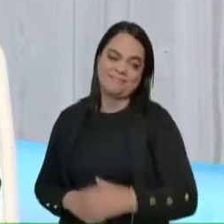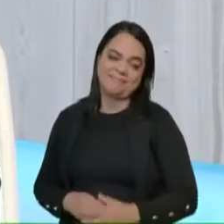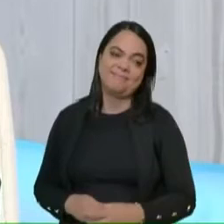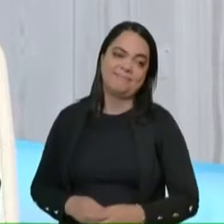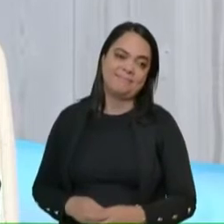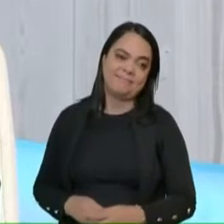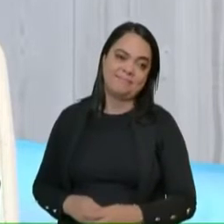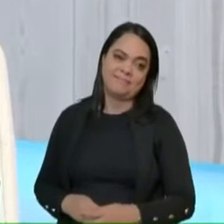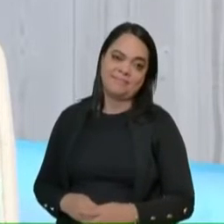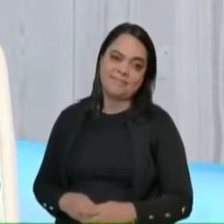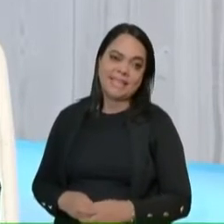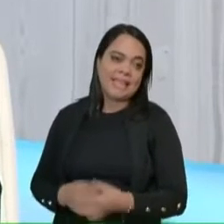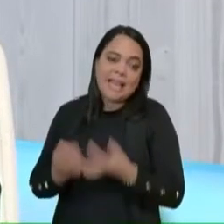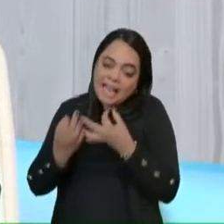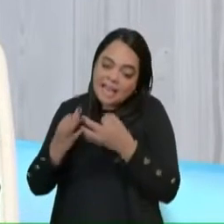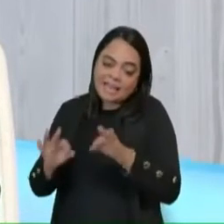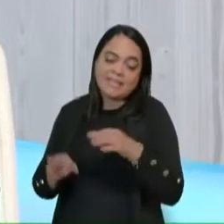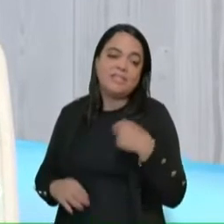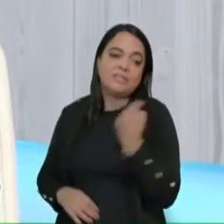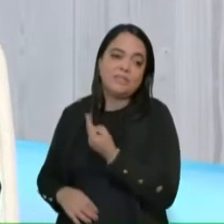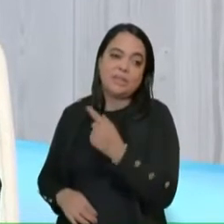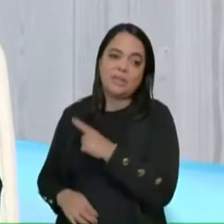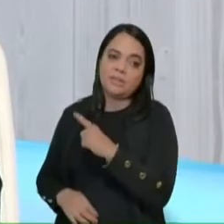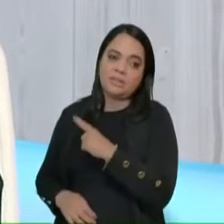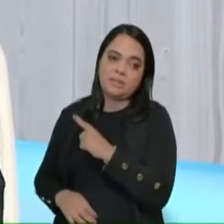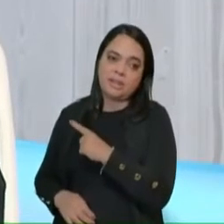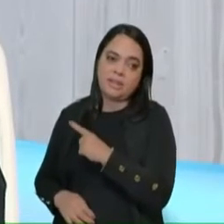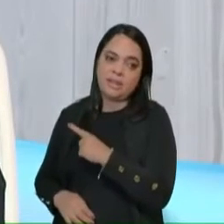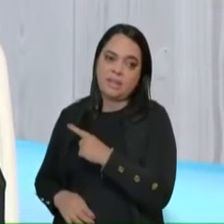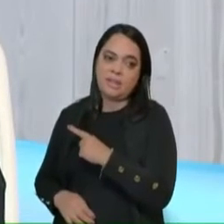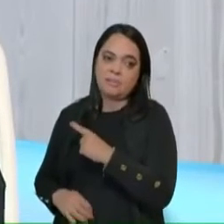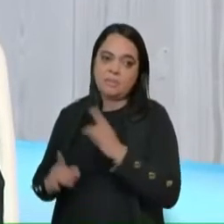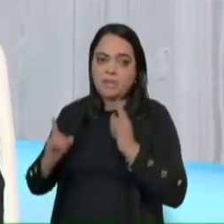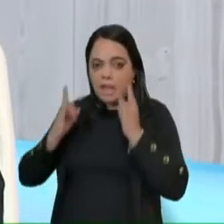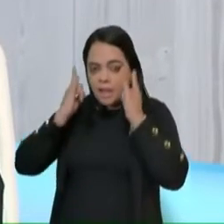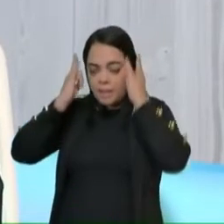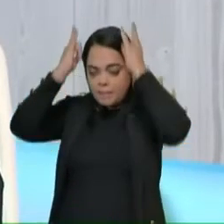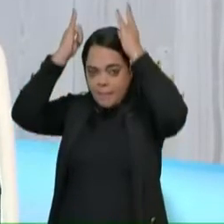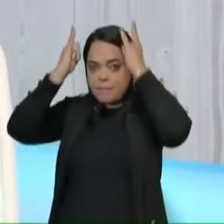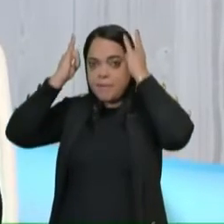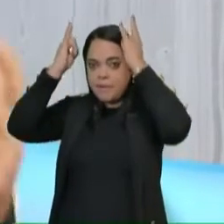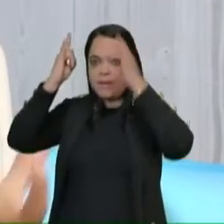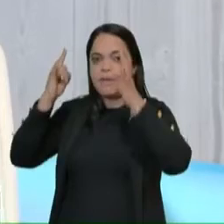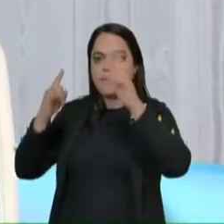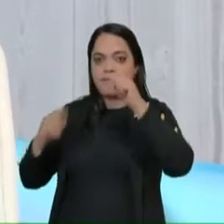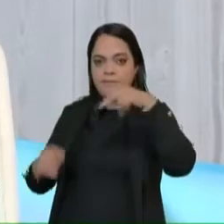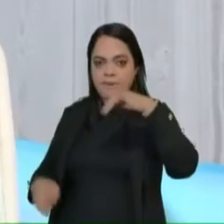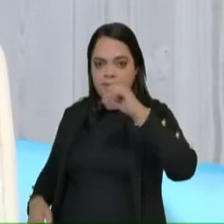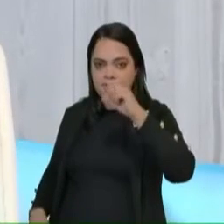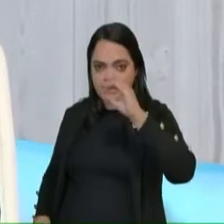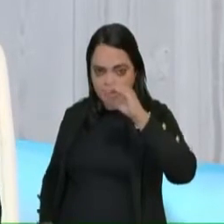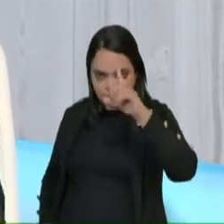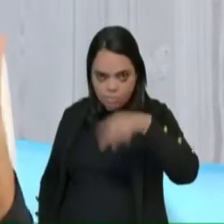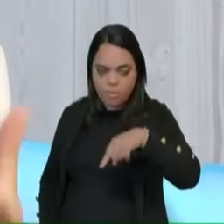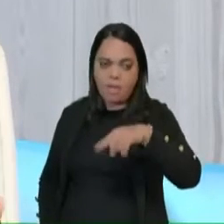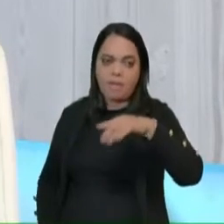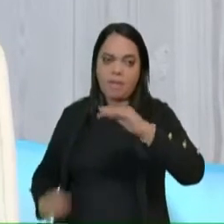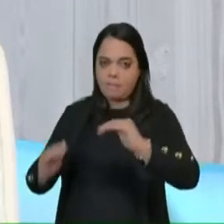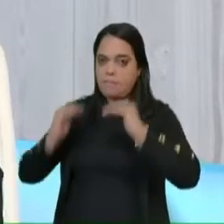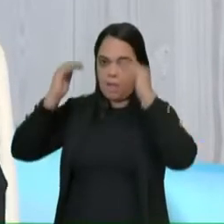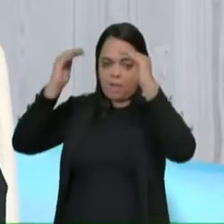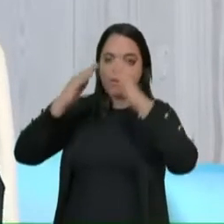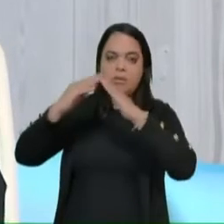então assertivamente nós temos a palavra do Papa Francisco que representa o magistério da igreja a igreja que